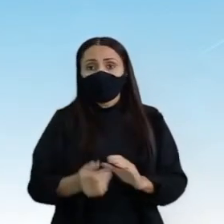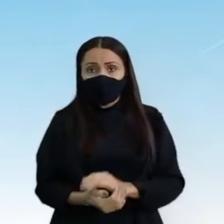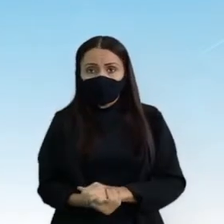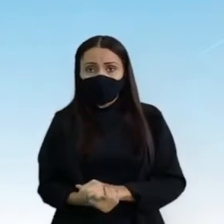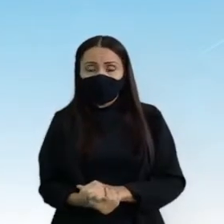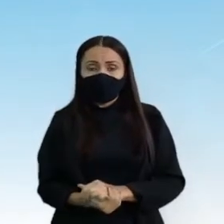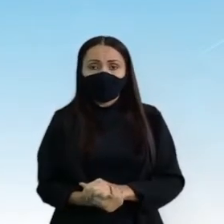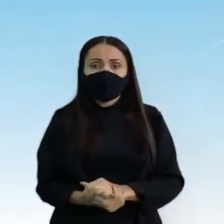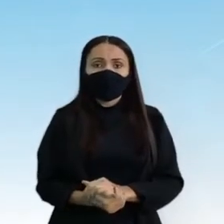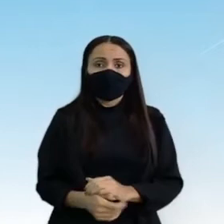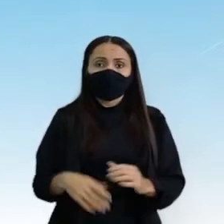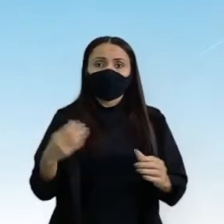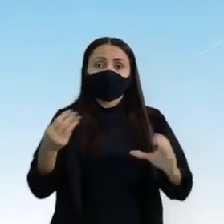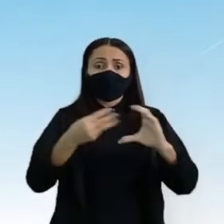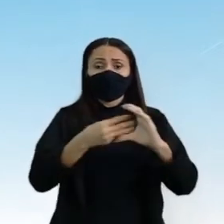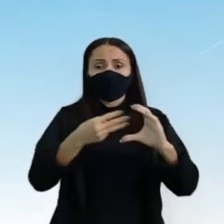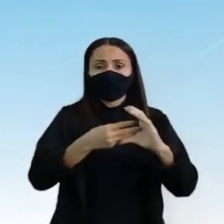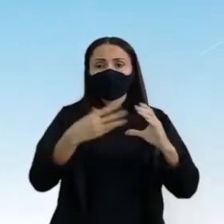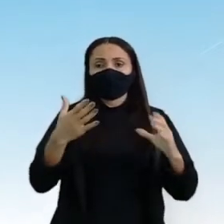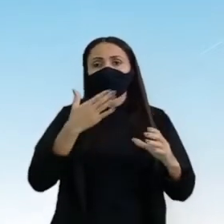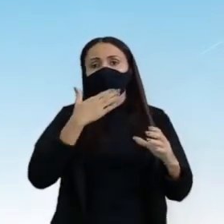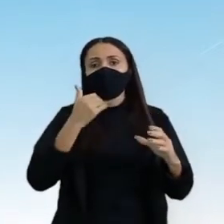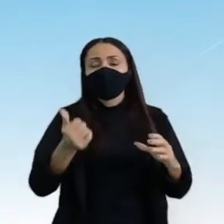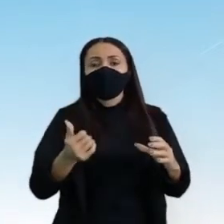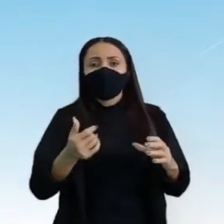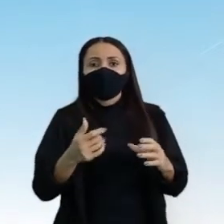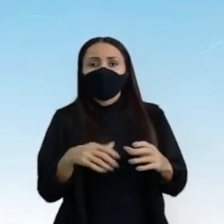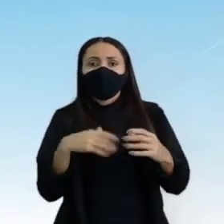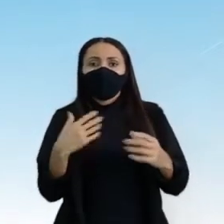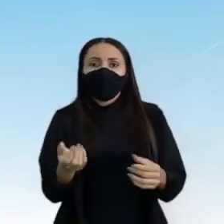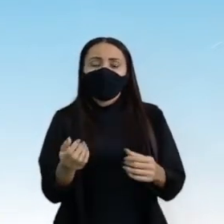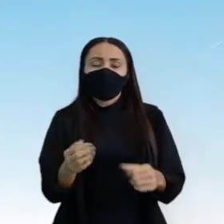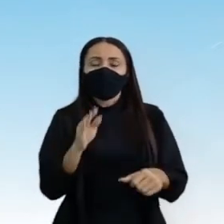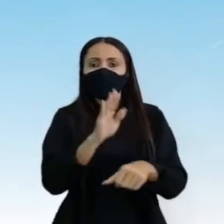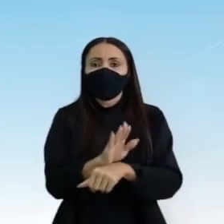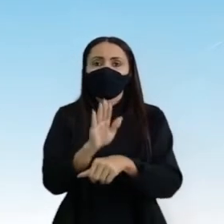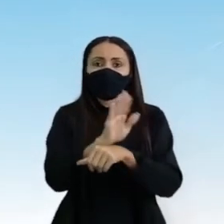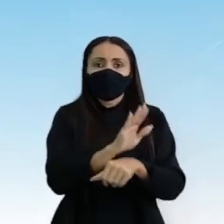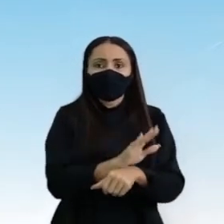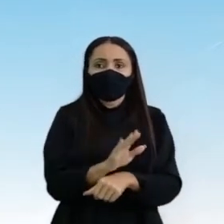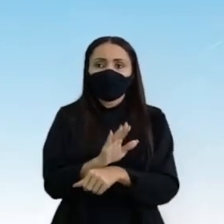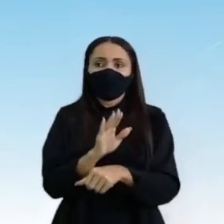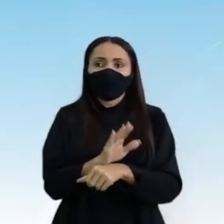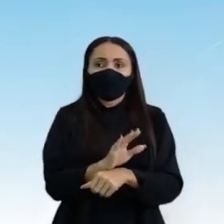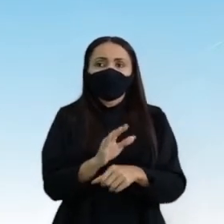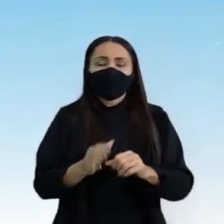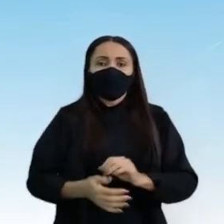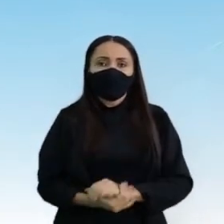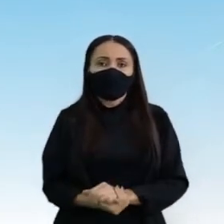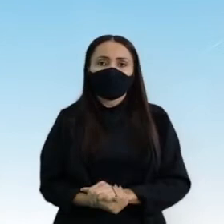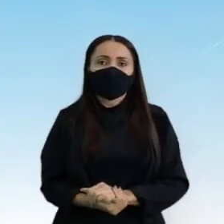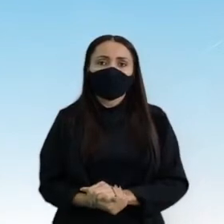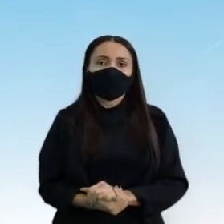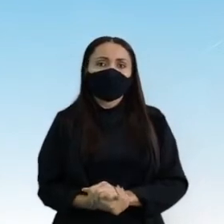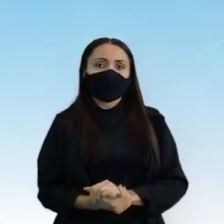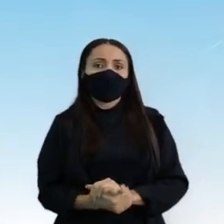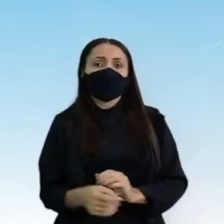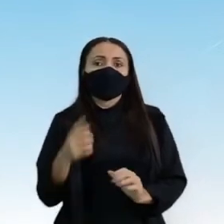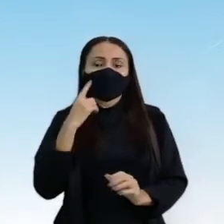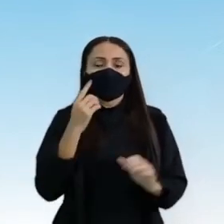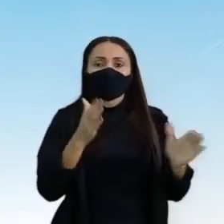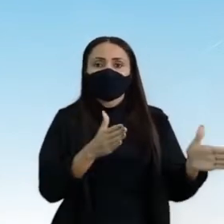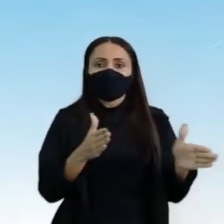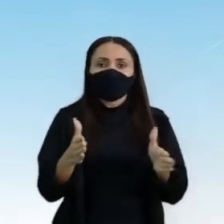uma atividade, a célula funciona melhor, as células de defesa vão combater mais as infecções. Então, por exemplo, a gente está vivendo um período